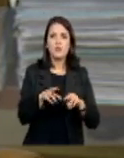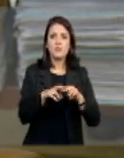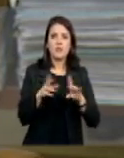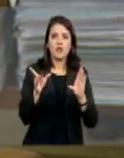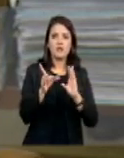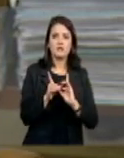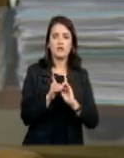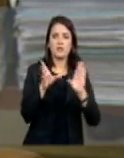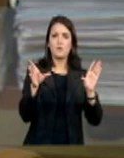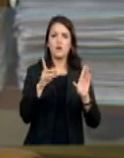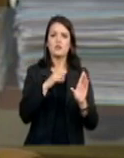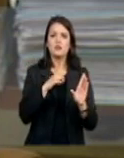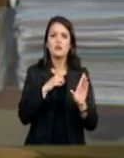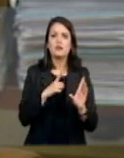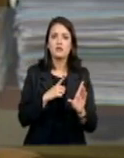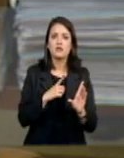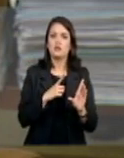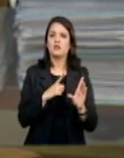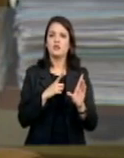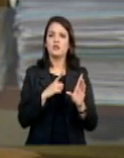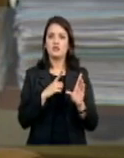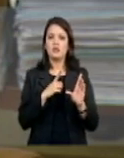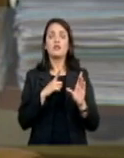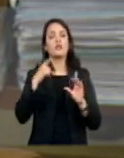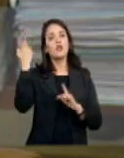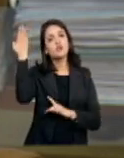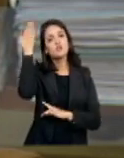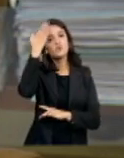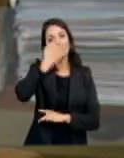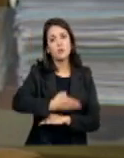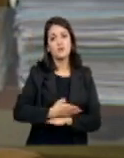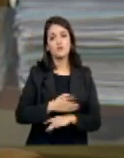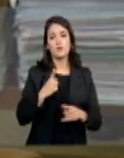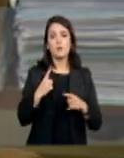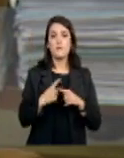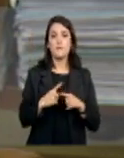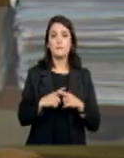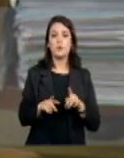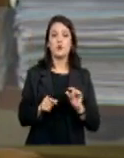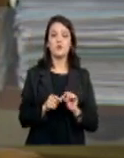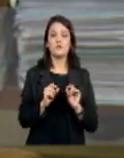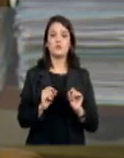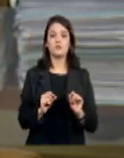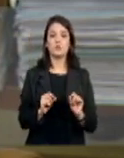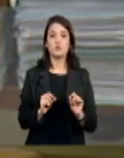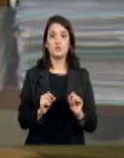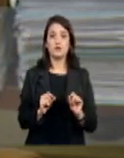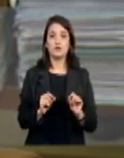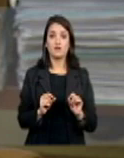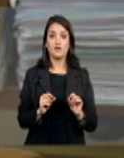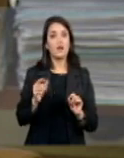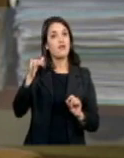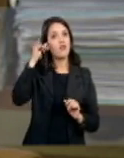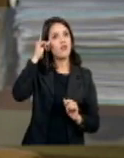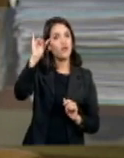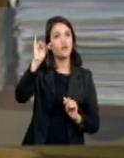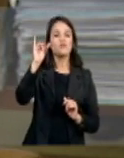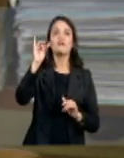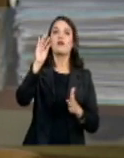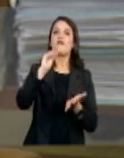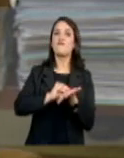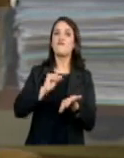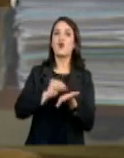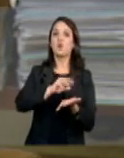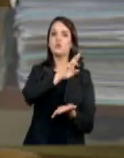atividade probatória pois desestimular a aventuras e responsáveis